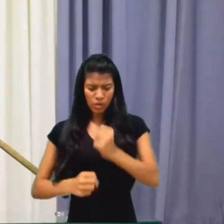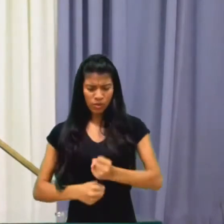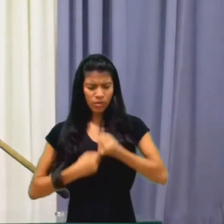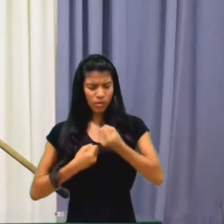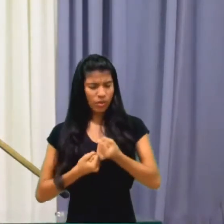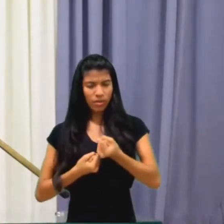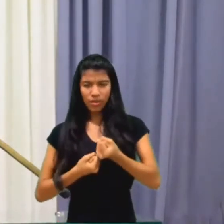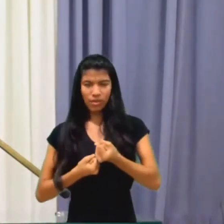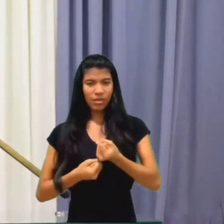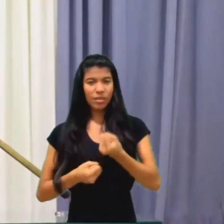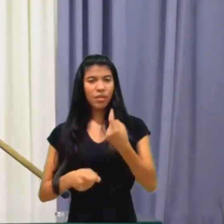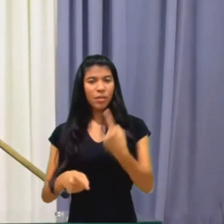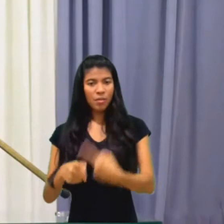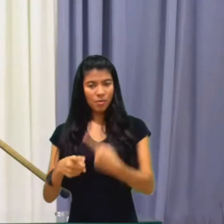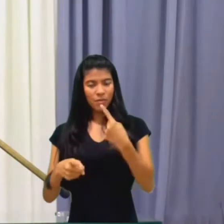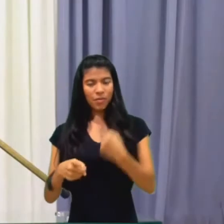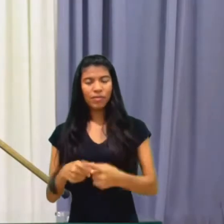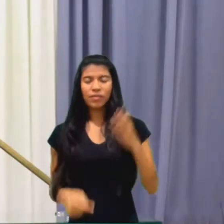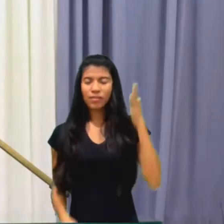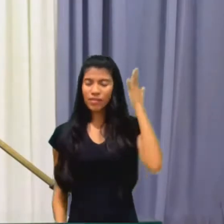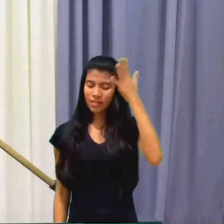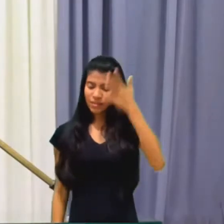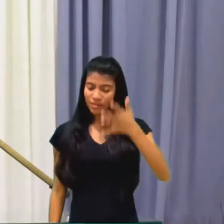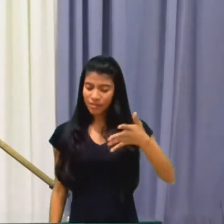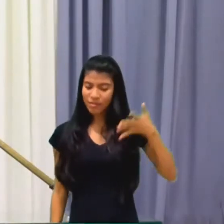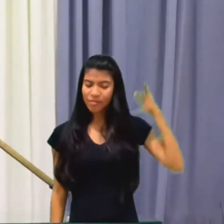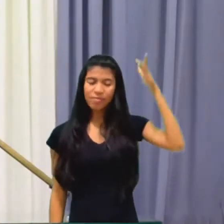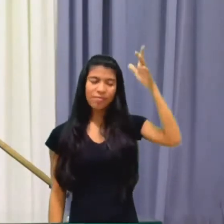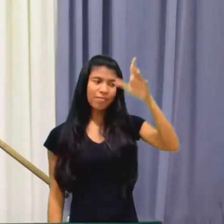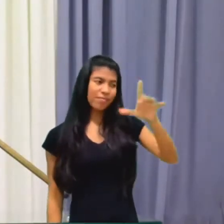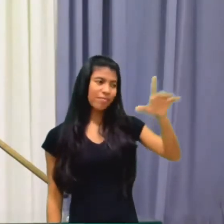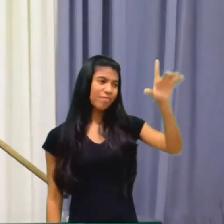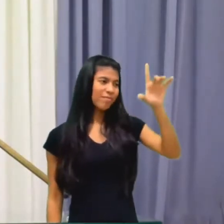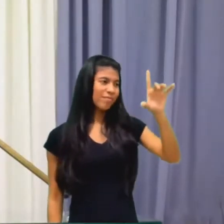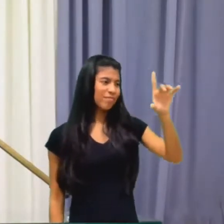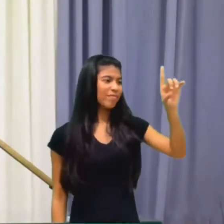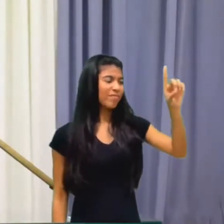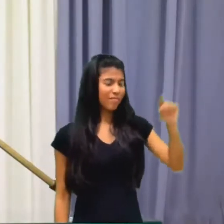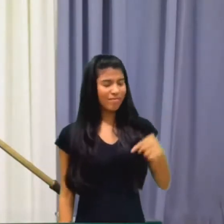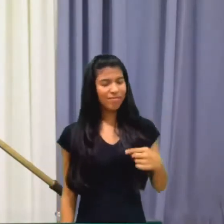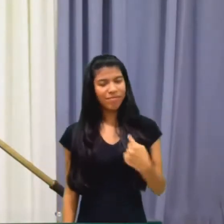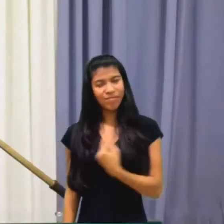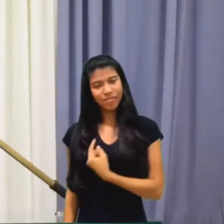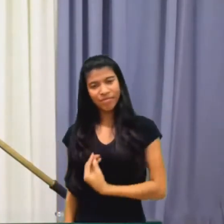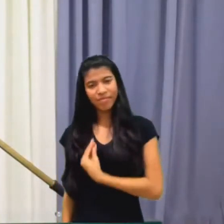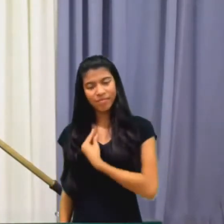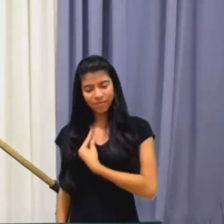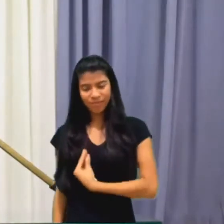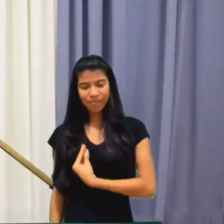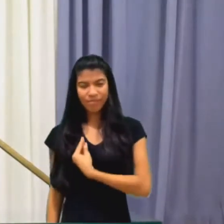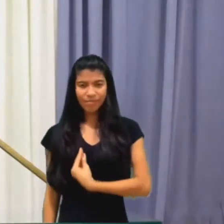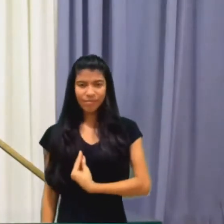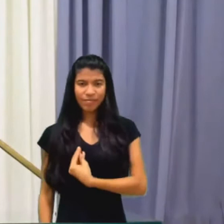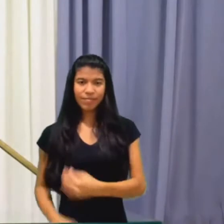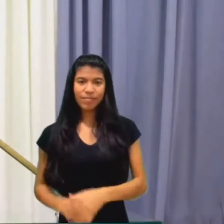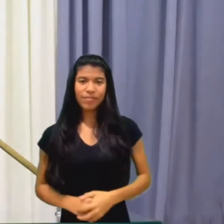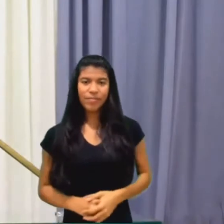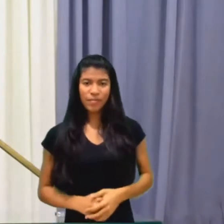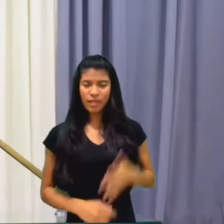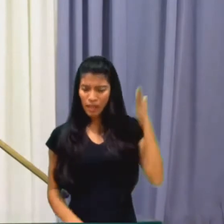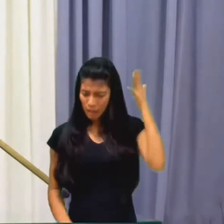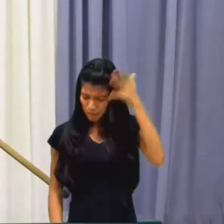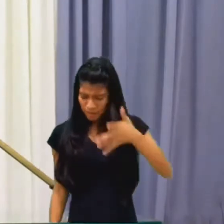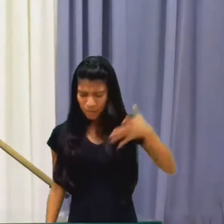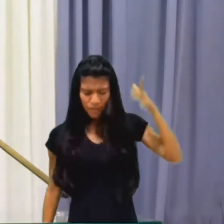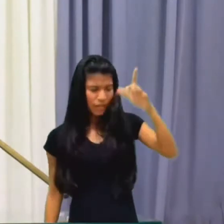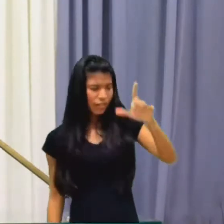mas por causa da presença de Deus em nossa vida. A presença de Deus nos faz